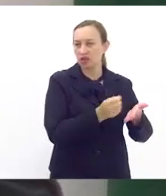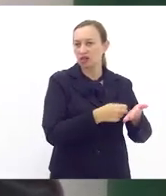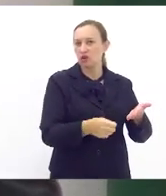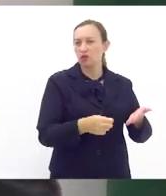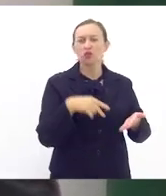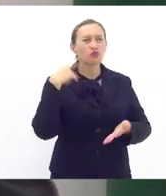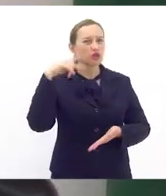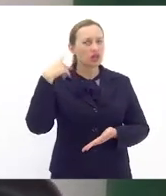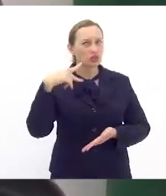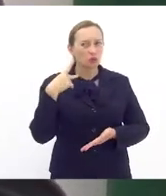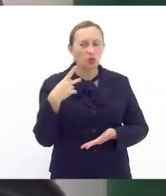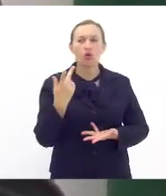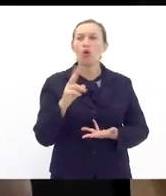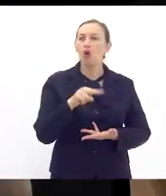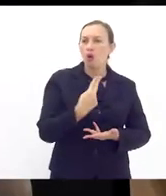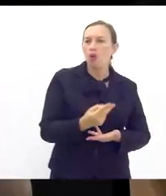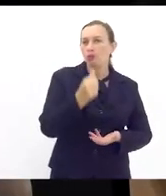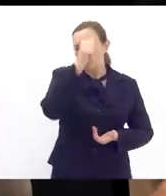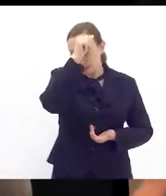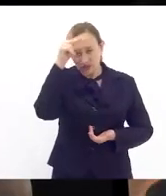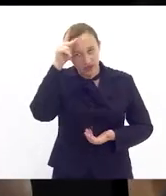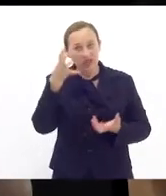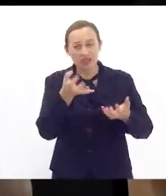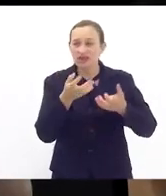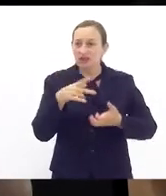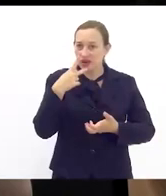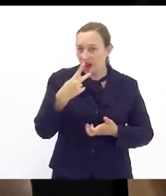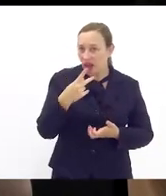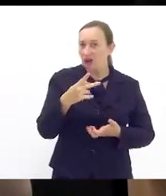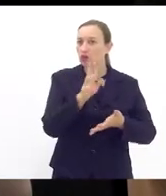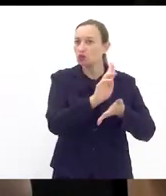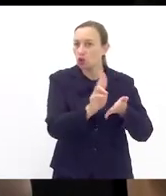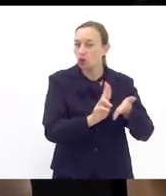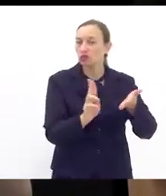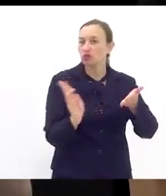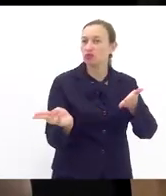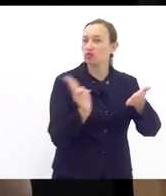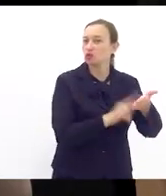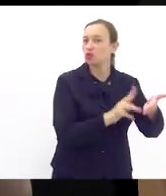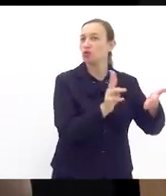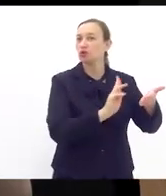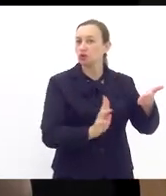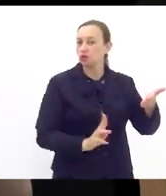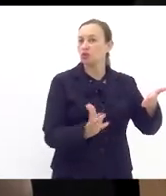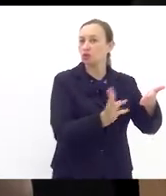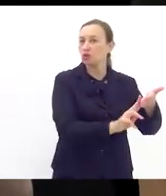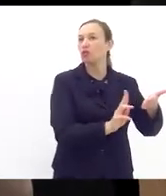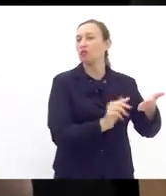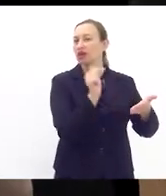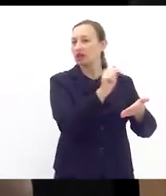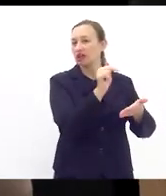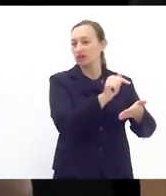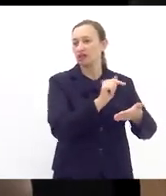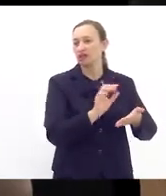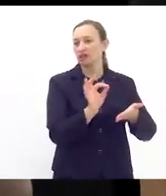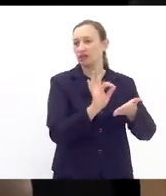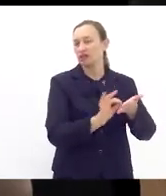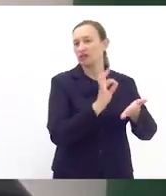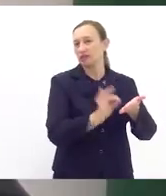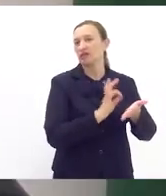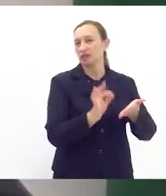e prefeitos que quiserem fazer o uso da palavra pode se inscrever aqui na porta ali